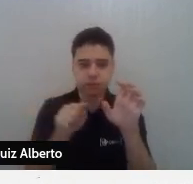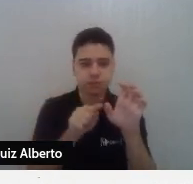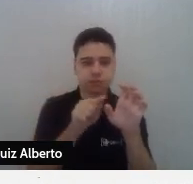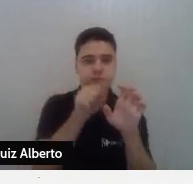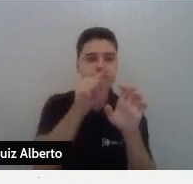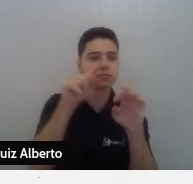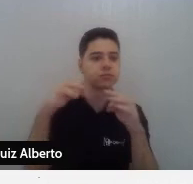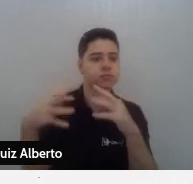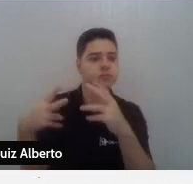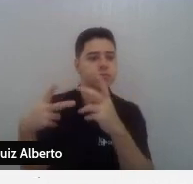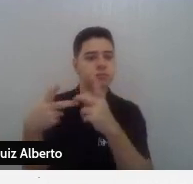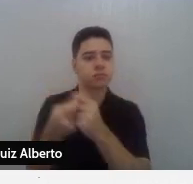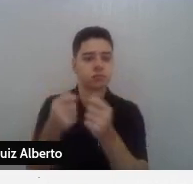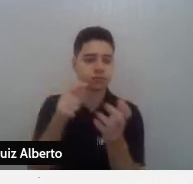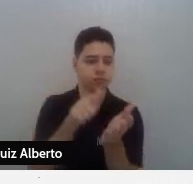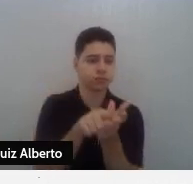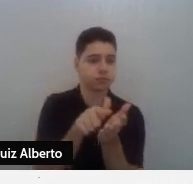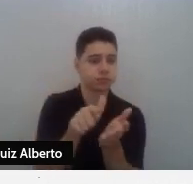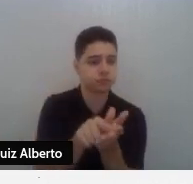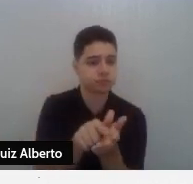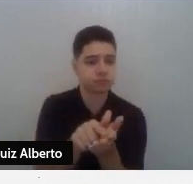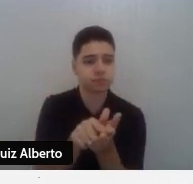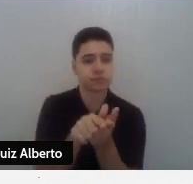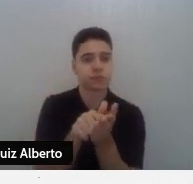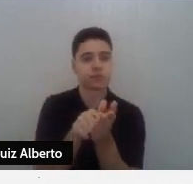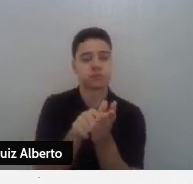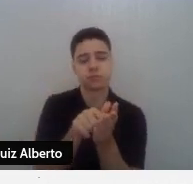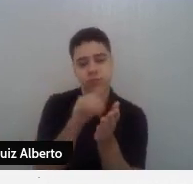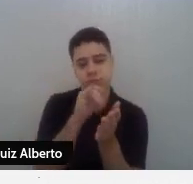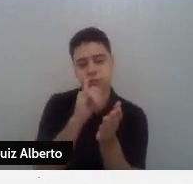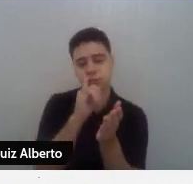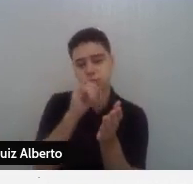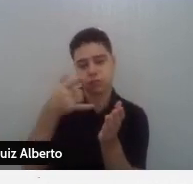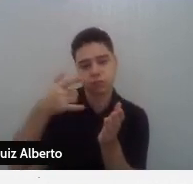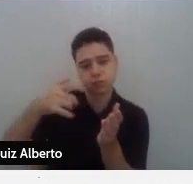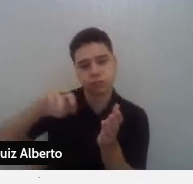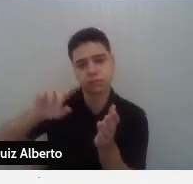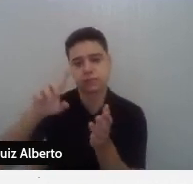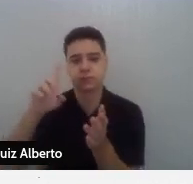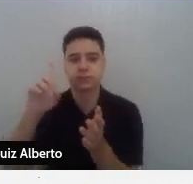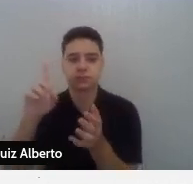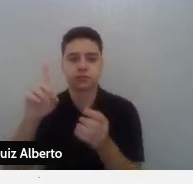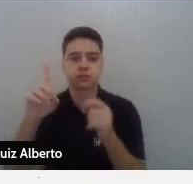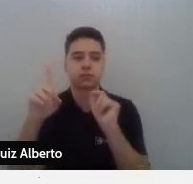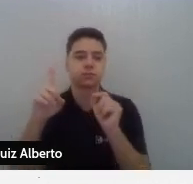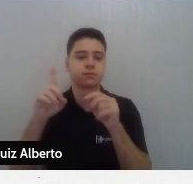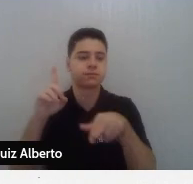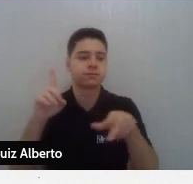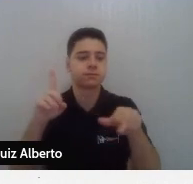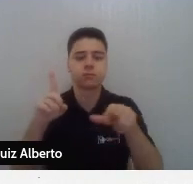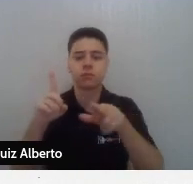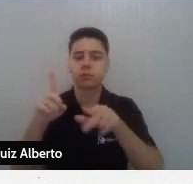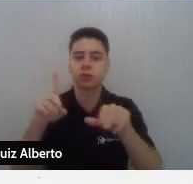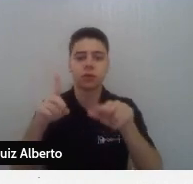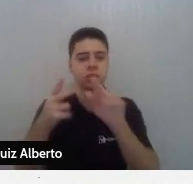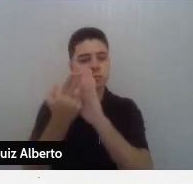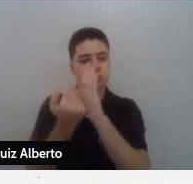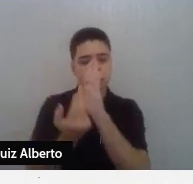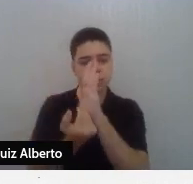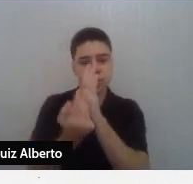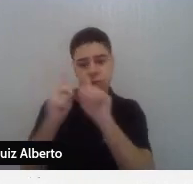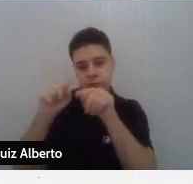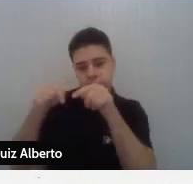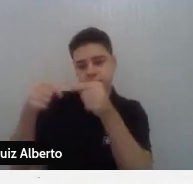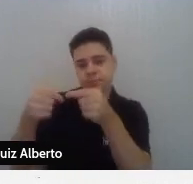papel, e do lado direito, esse mesmo desenho, mas